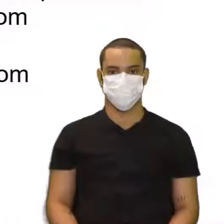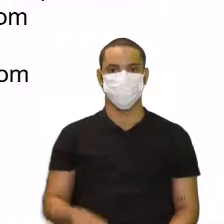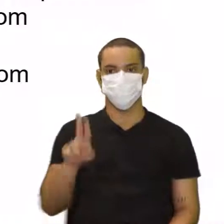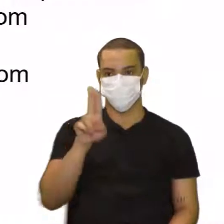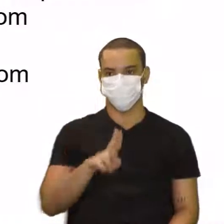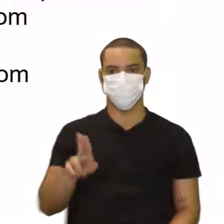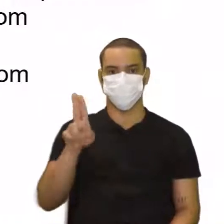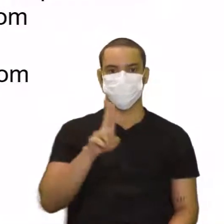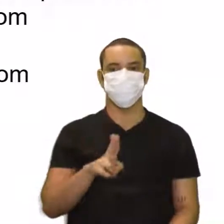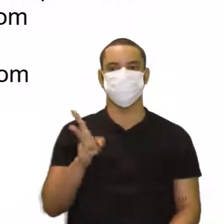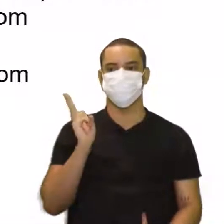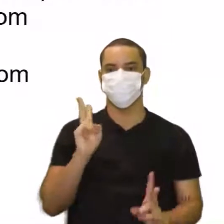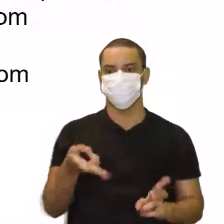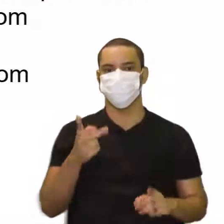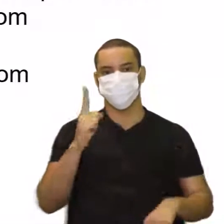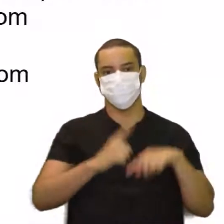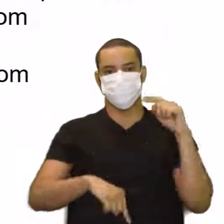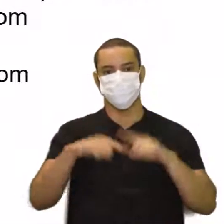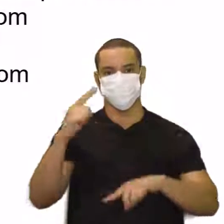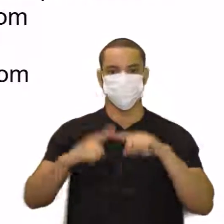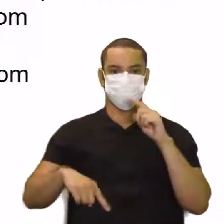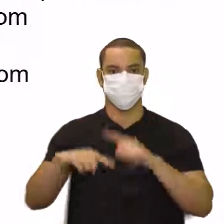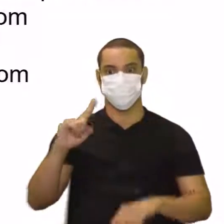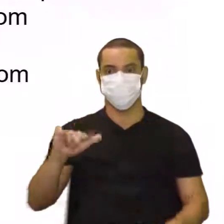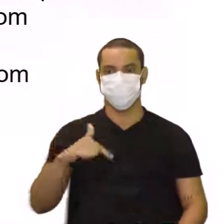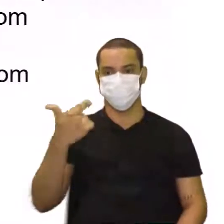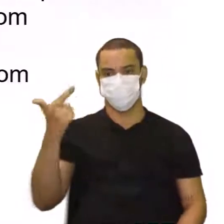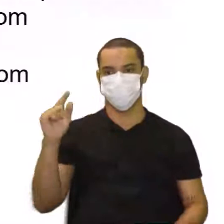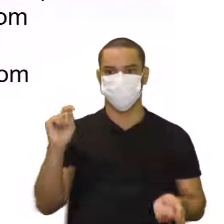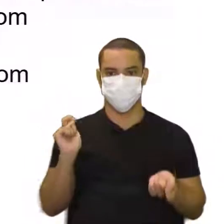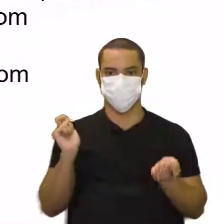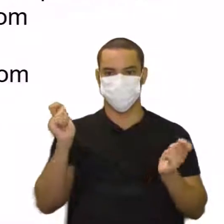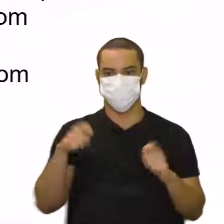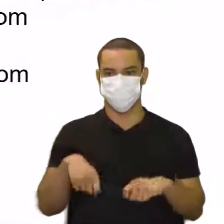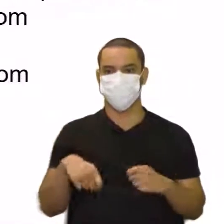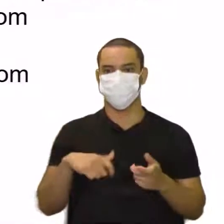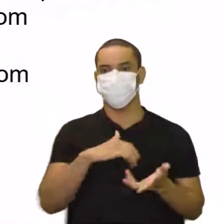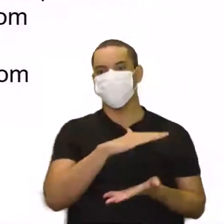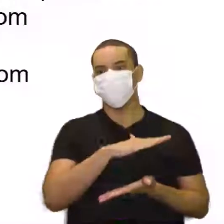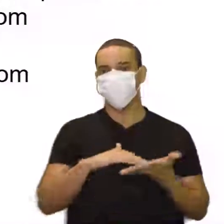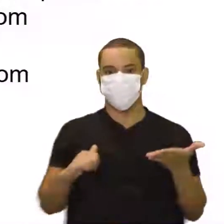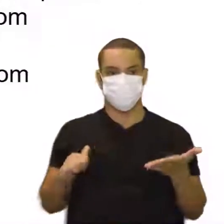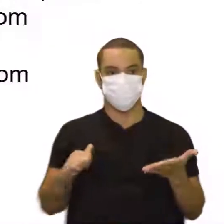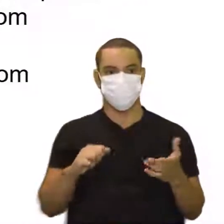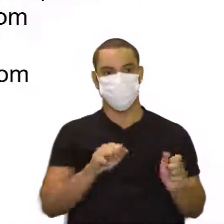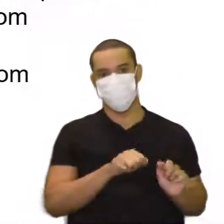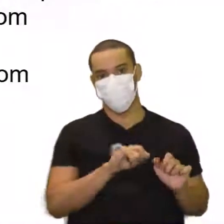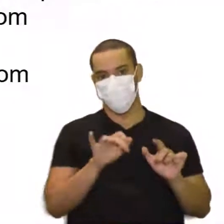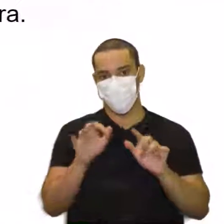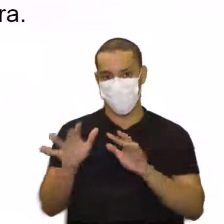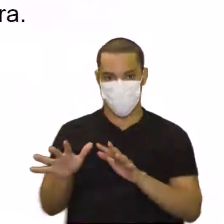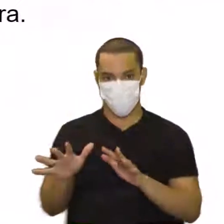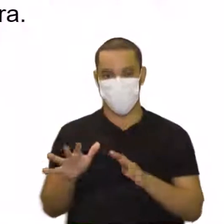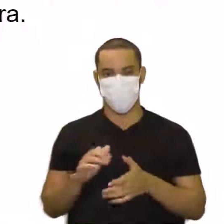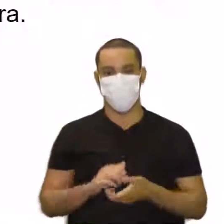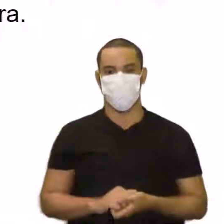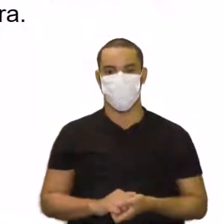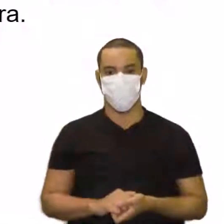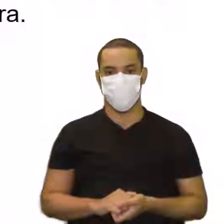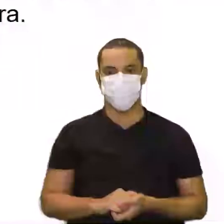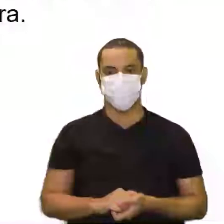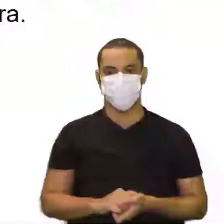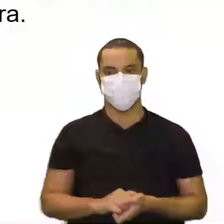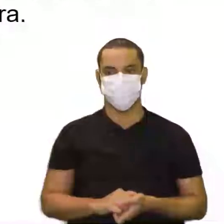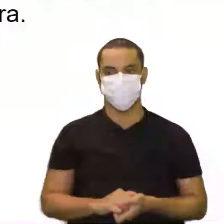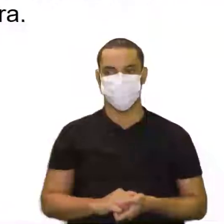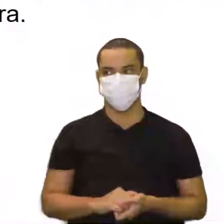Utilizando os mesmos materiais, outra possibilidade é mover a espira para A. Então, vamos ver o seguinte aqui, ó. Deixa